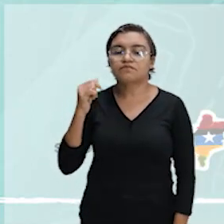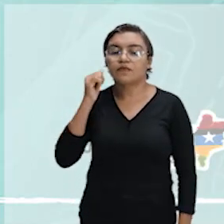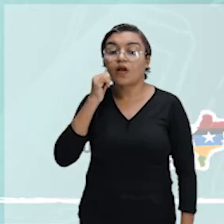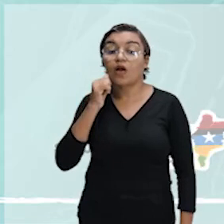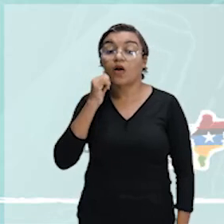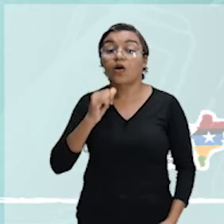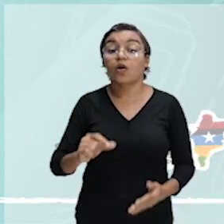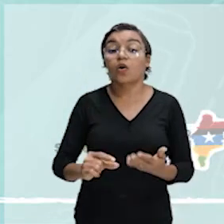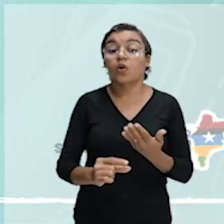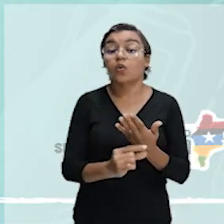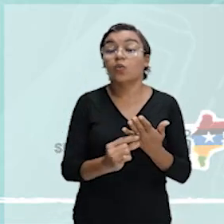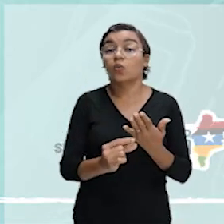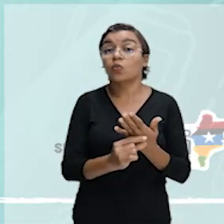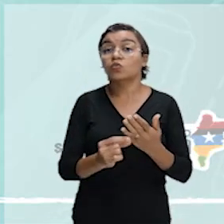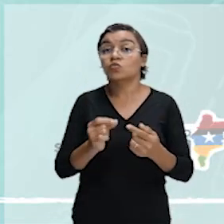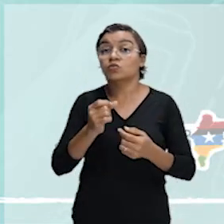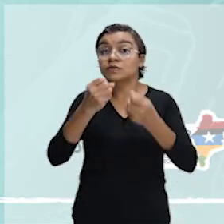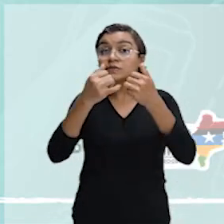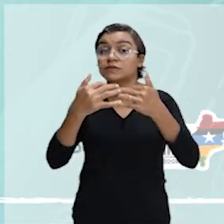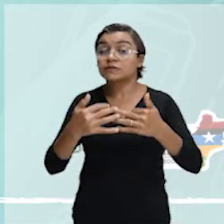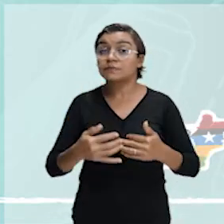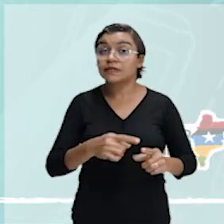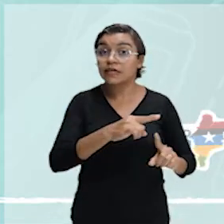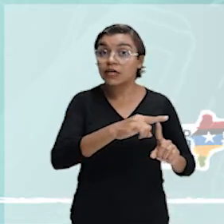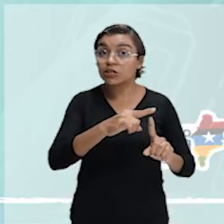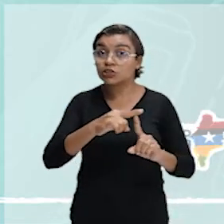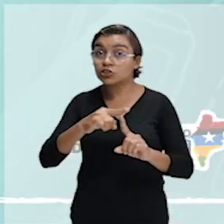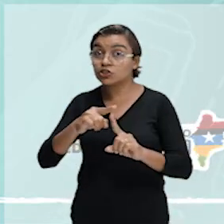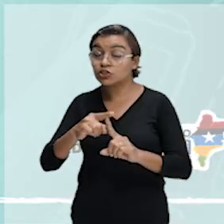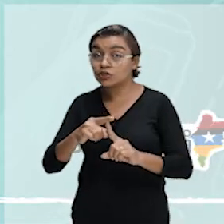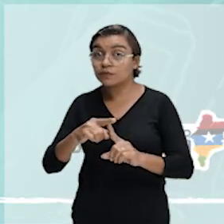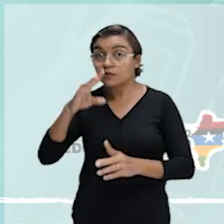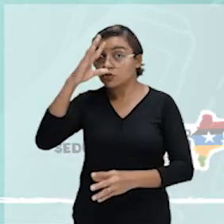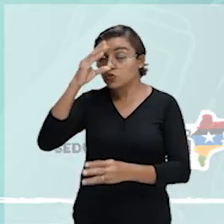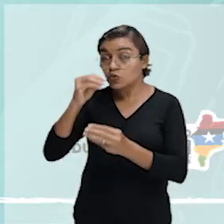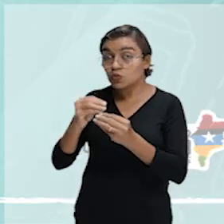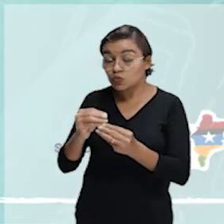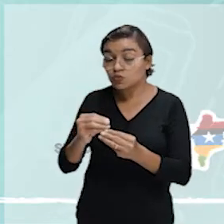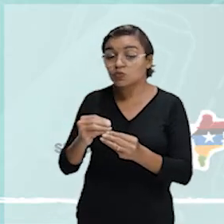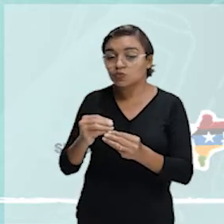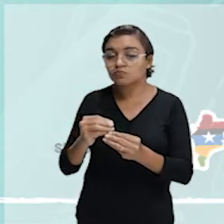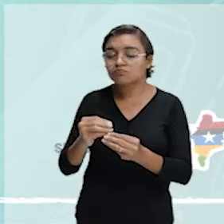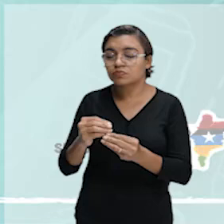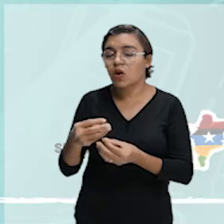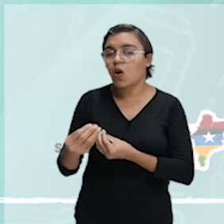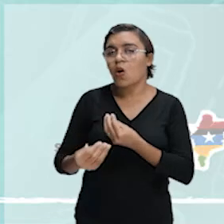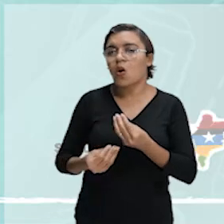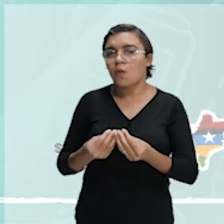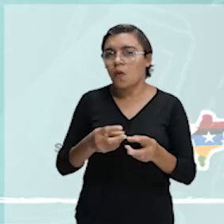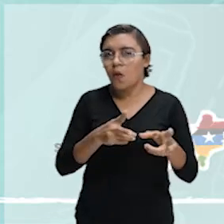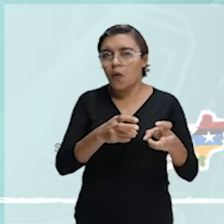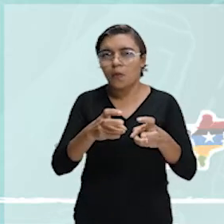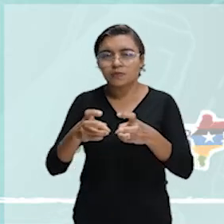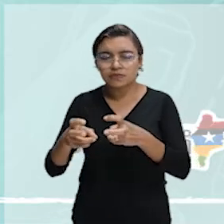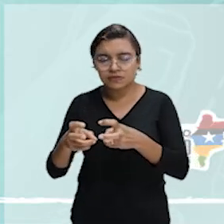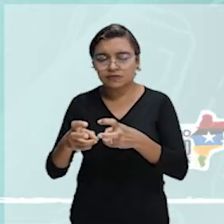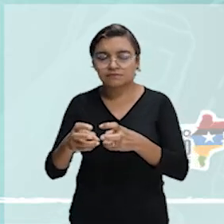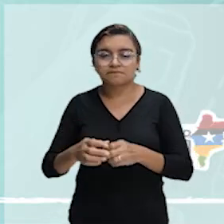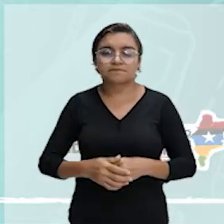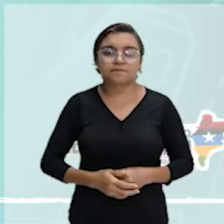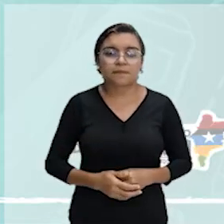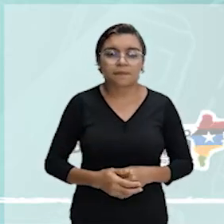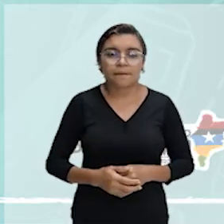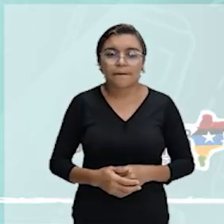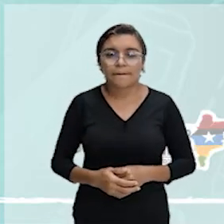enfatiza a singularidade de 2 tipos de inferências no âmbito da razão discursiva. Sobre isso, observa-se a seguinte inferência. Olha só que como é